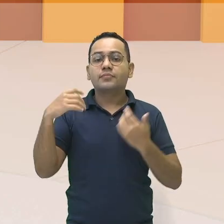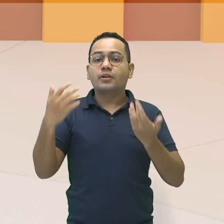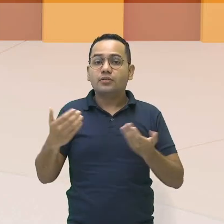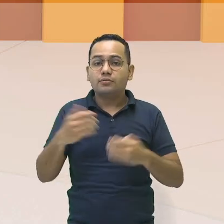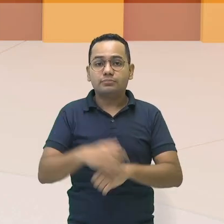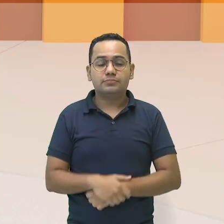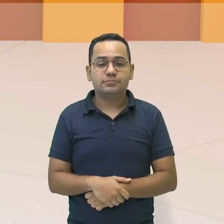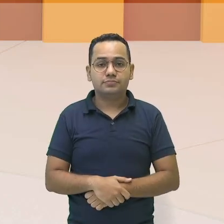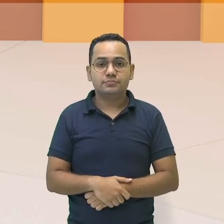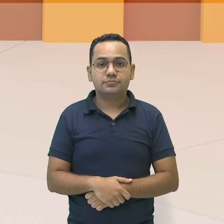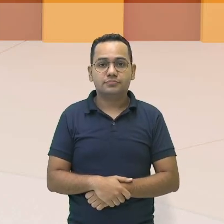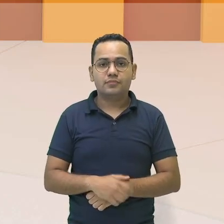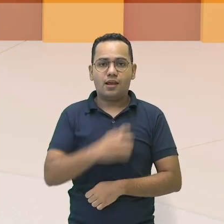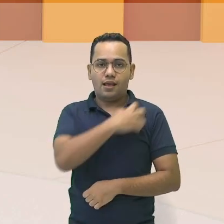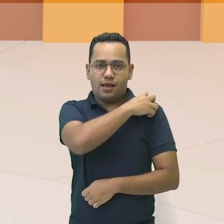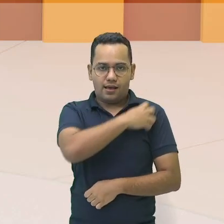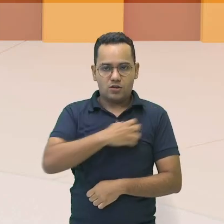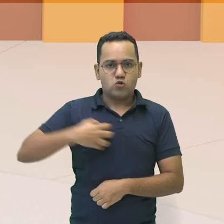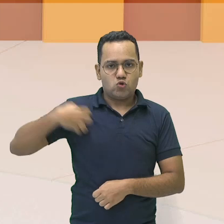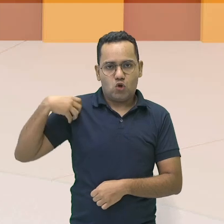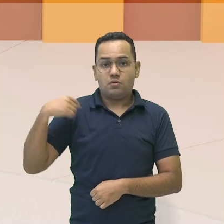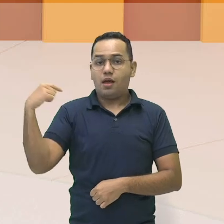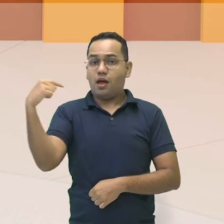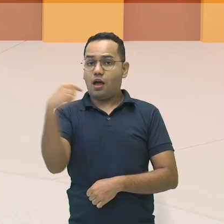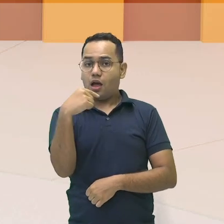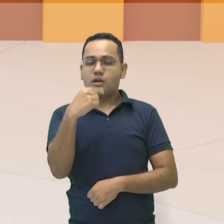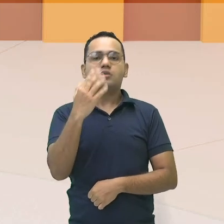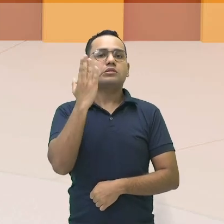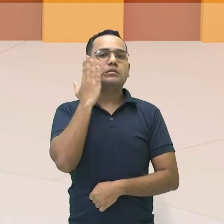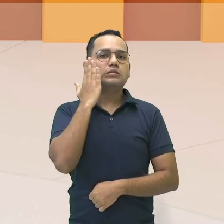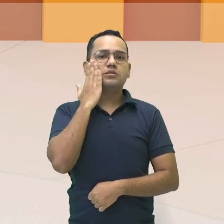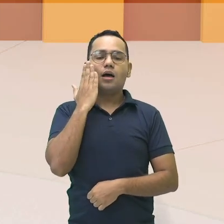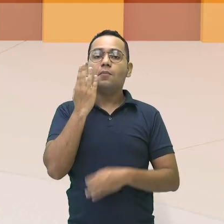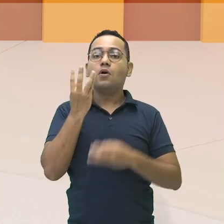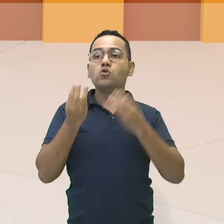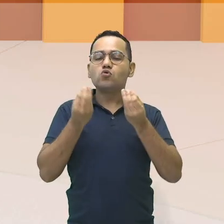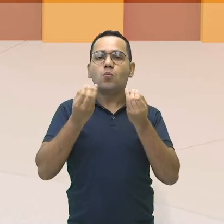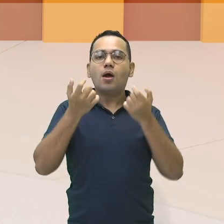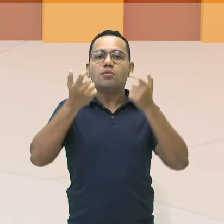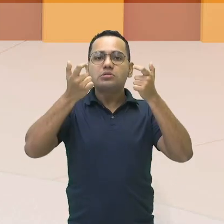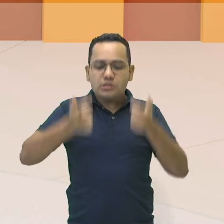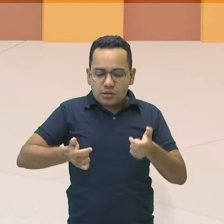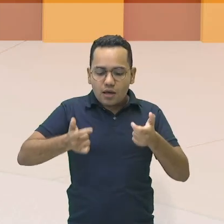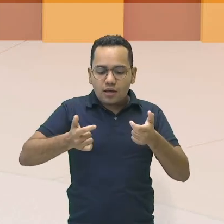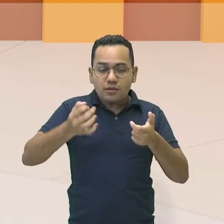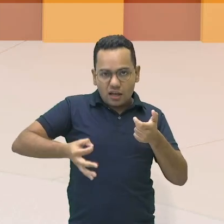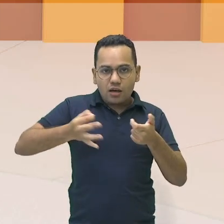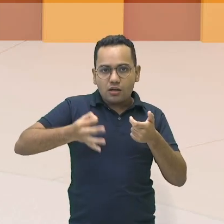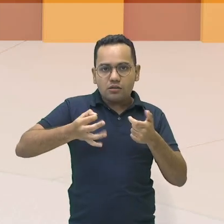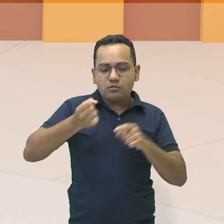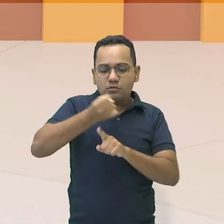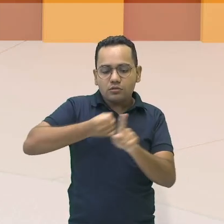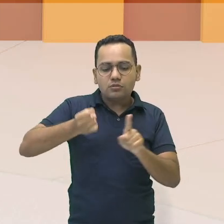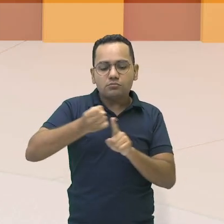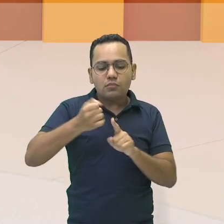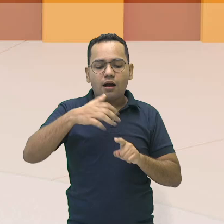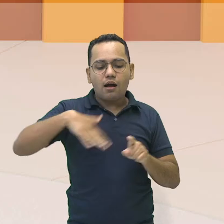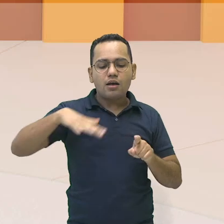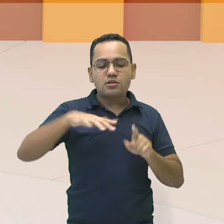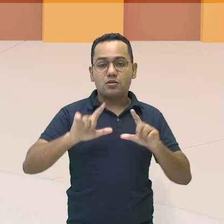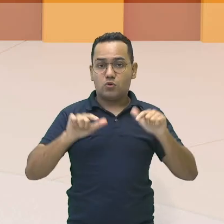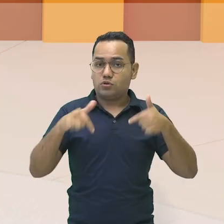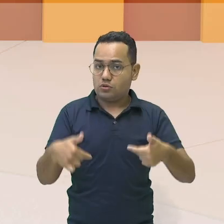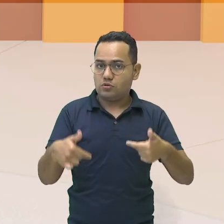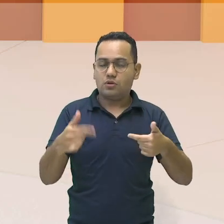ele já tinha essa preocupação de onde as cidades deveriam se instalar, ele já tinha essa preocupação do cuidado